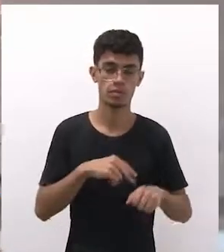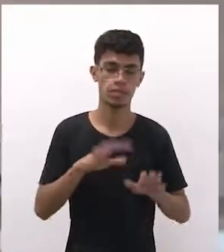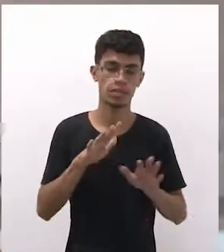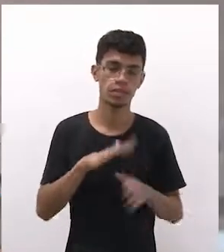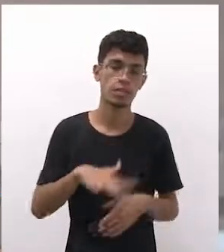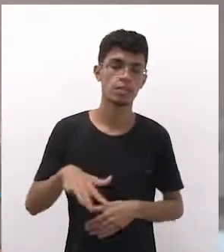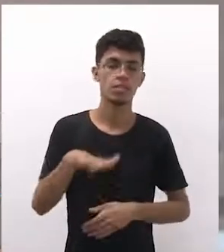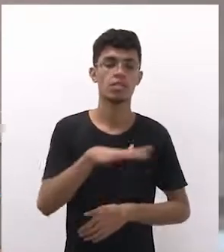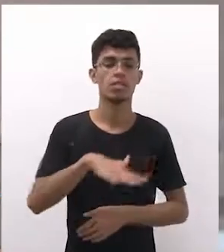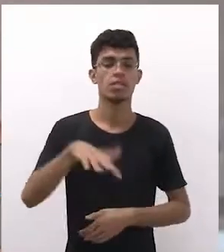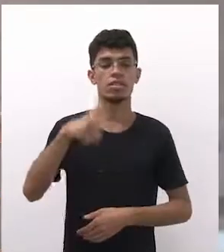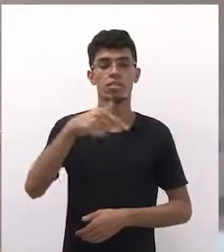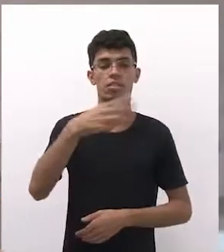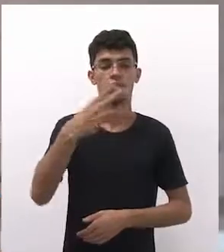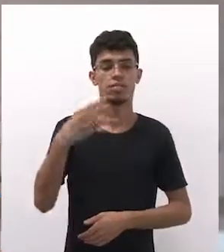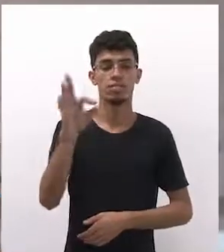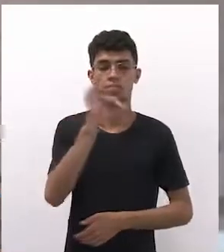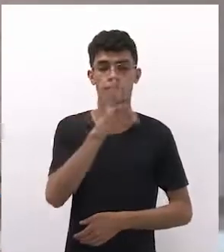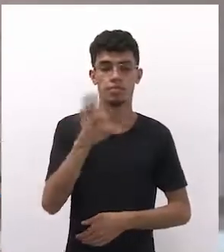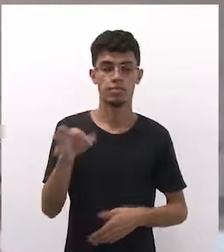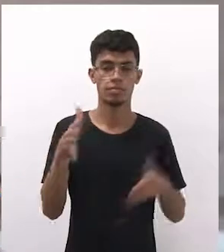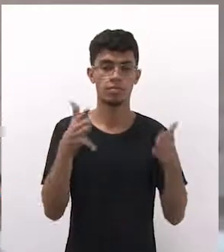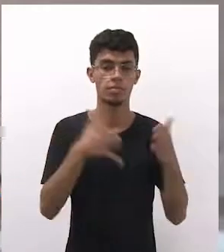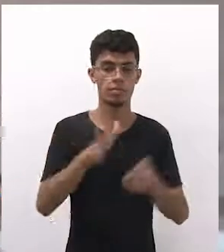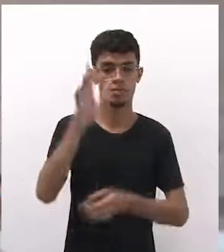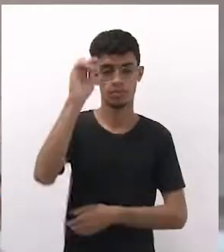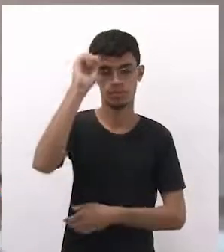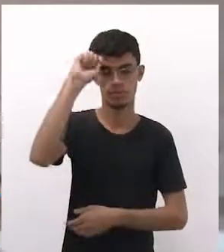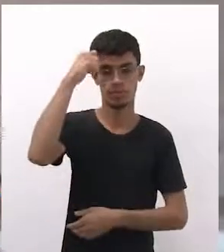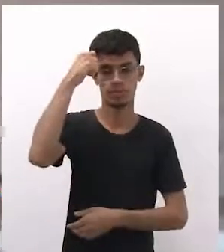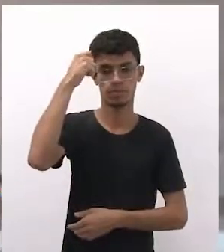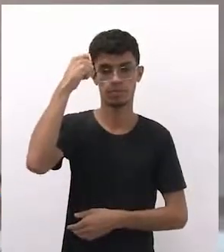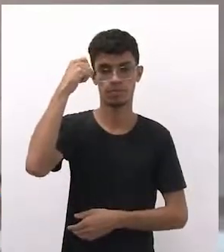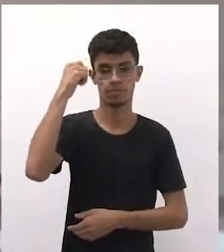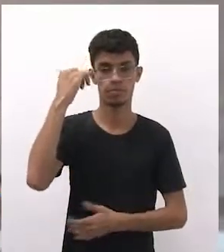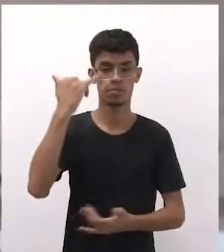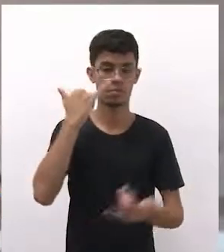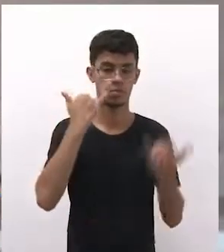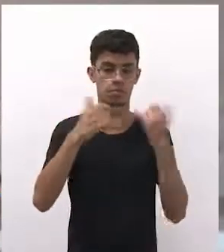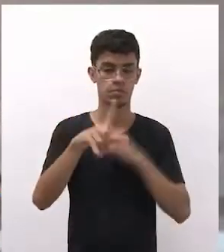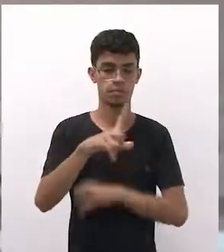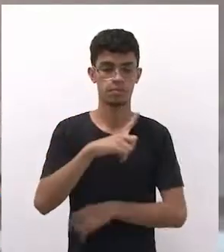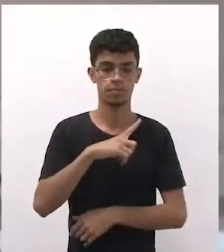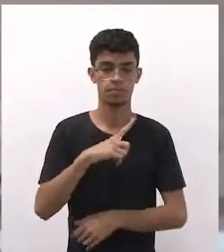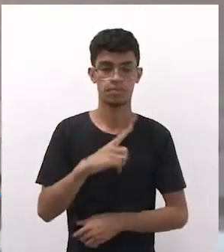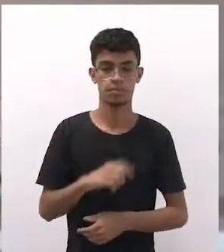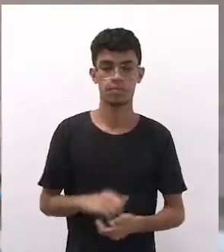olhar, 73% hoje são negras dos dados que a gente tem.